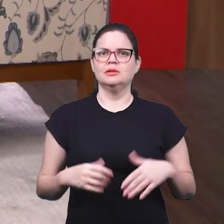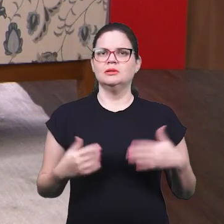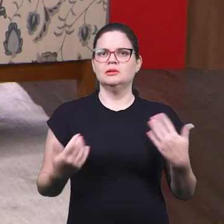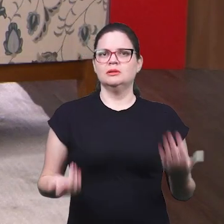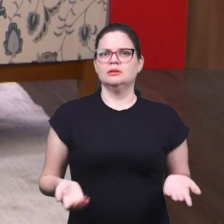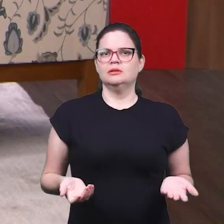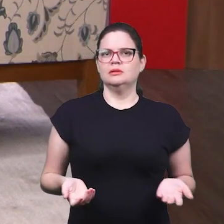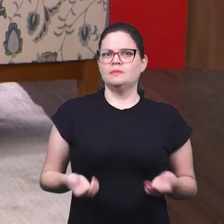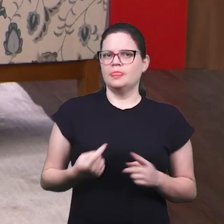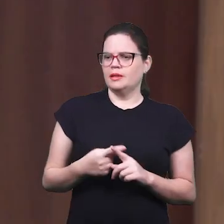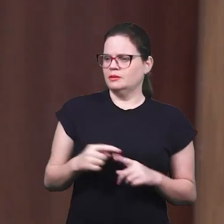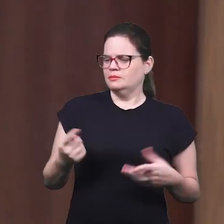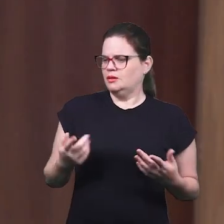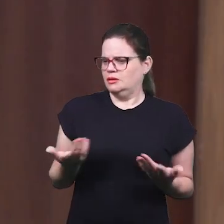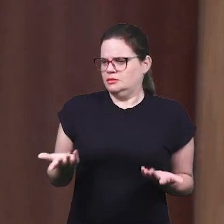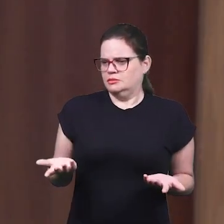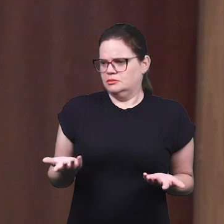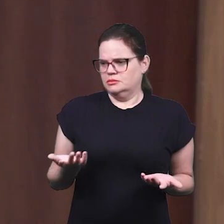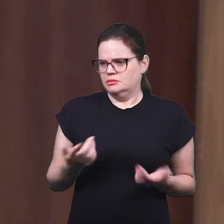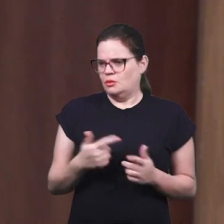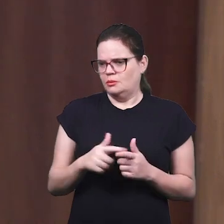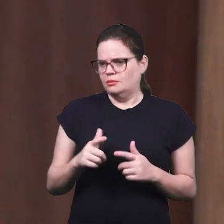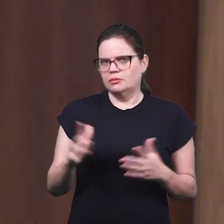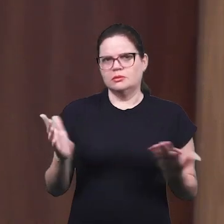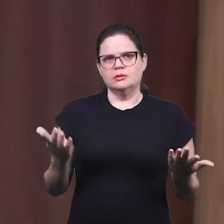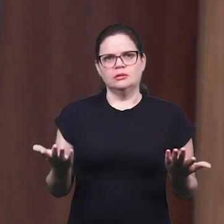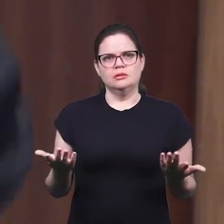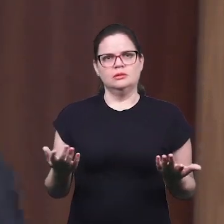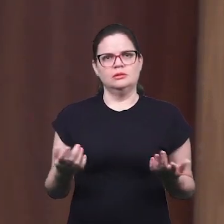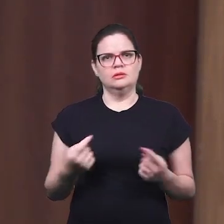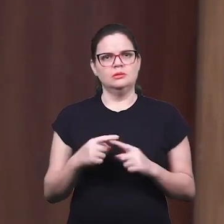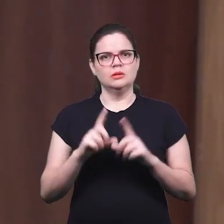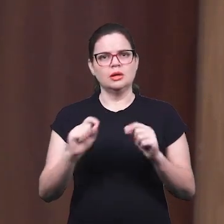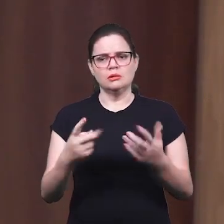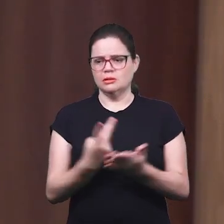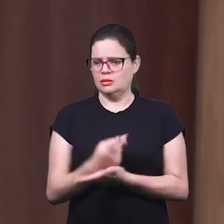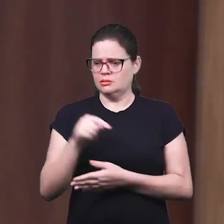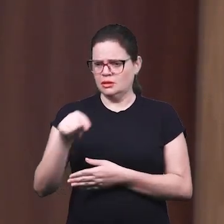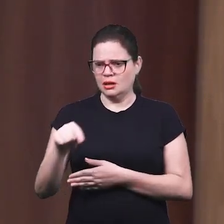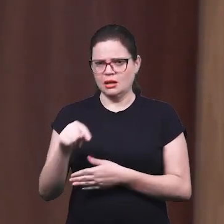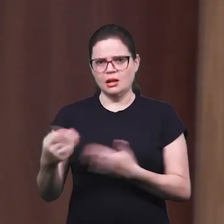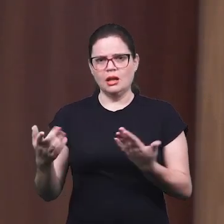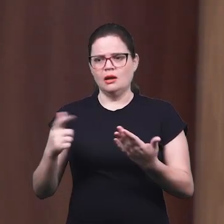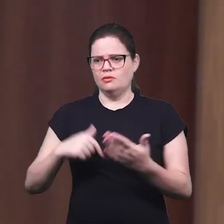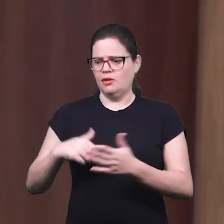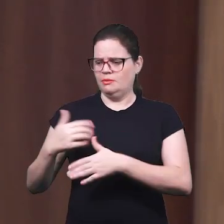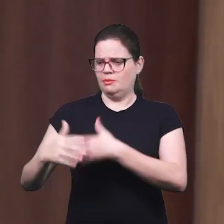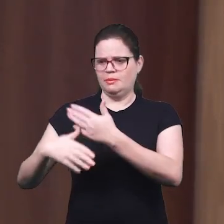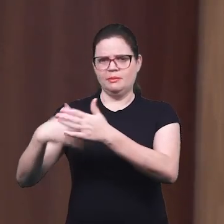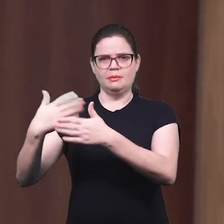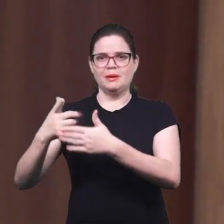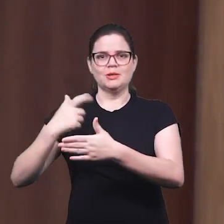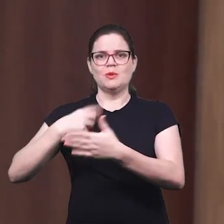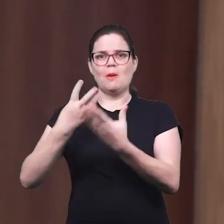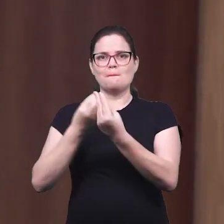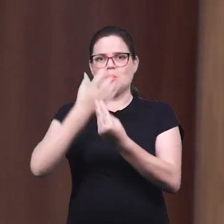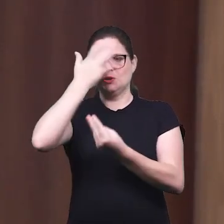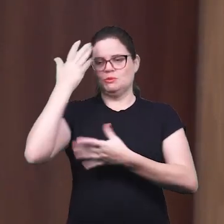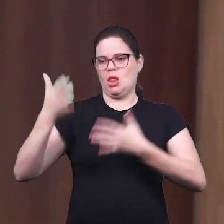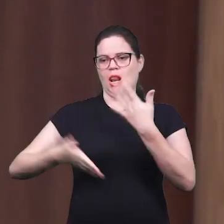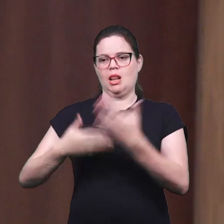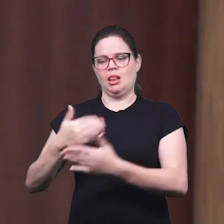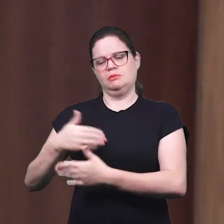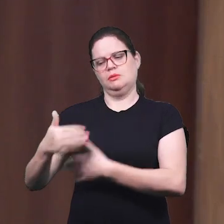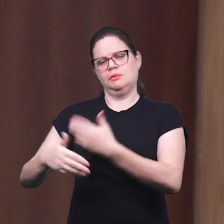que quando se forma, os clientes não aparecem de feio, aquilo vai crescer devagarinho.